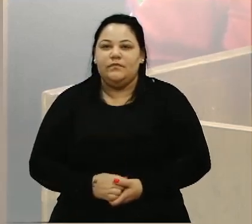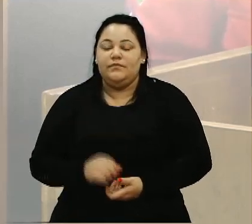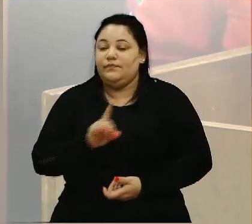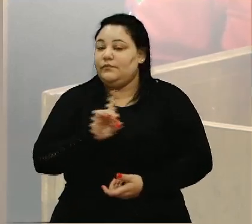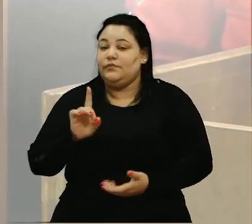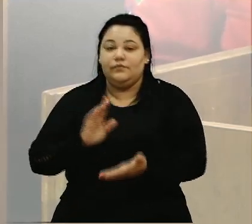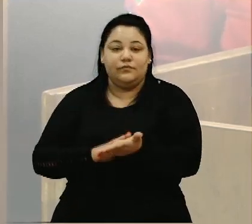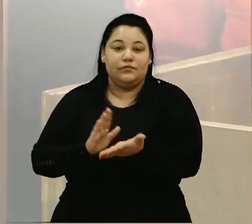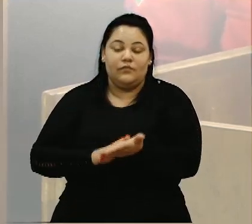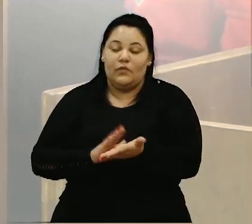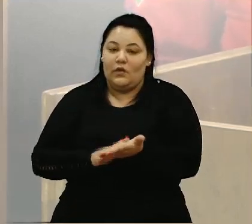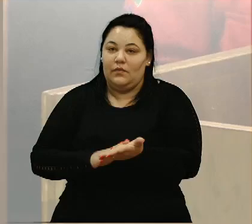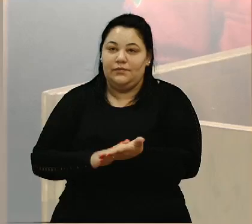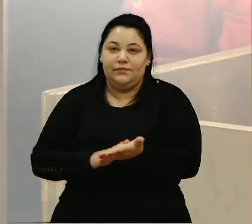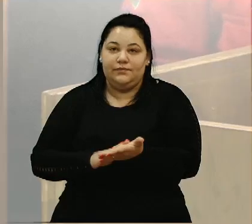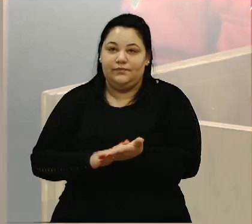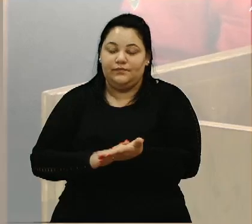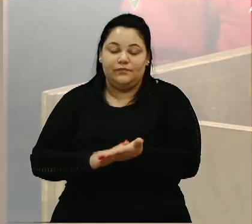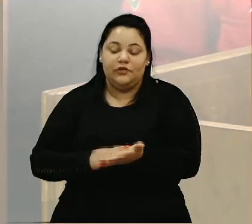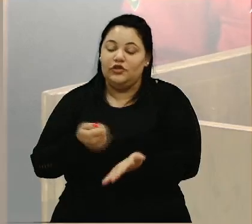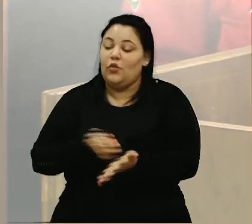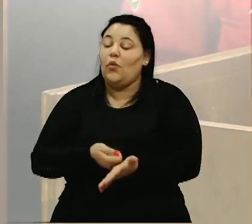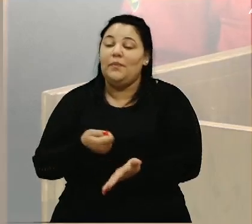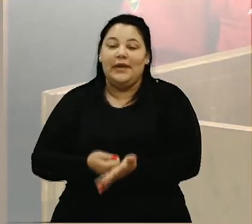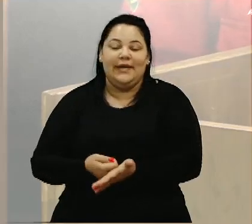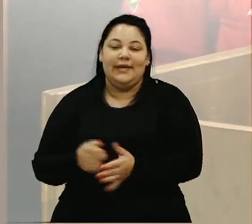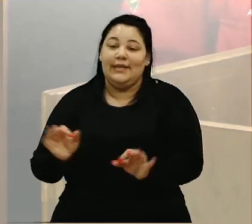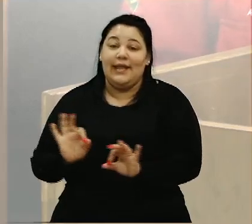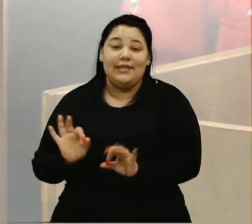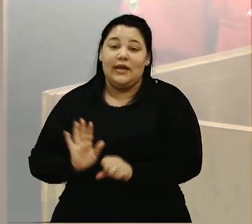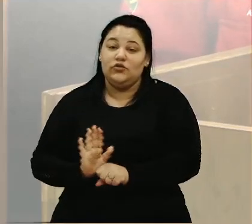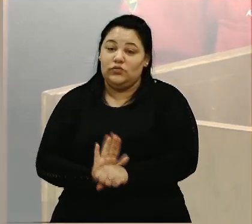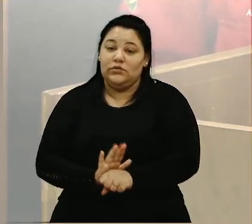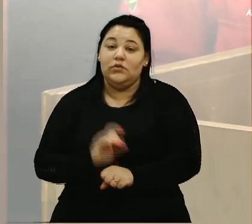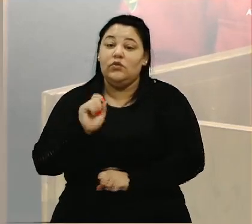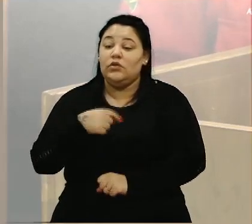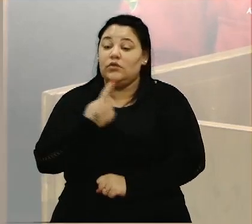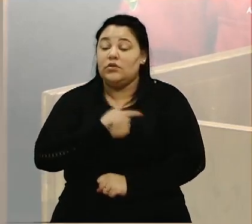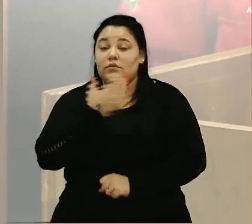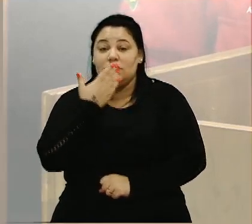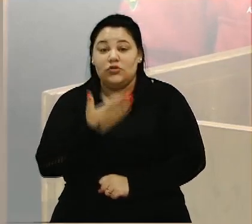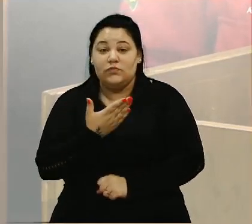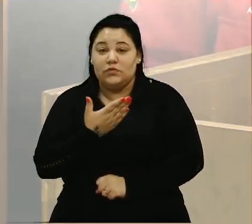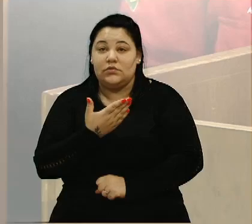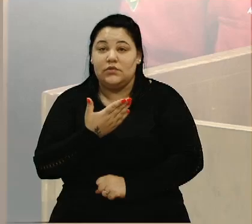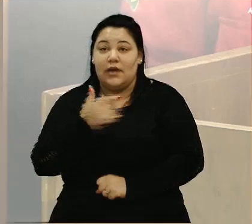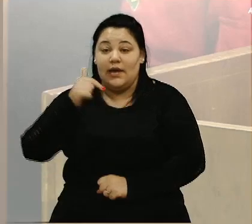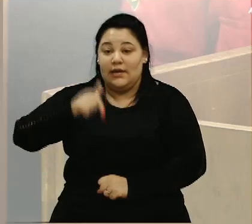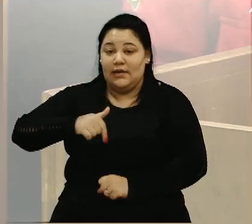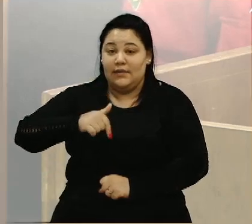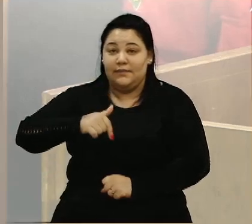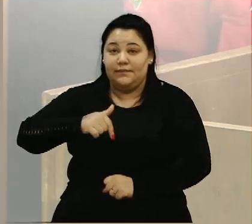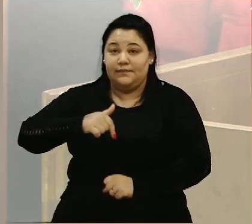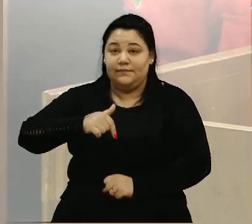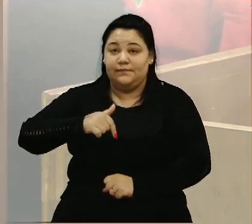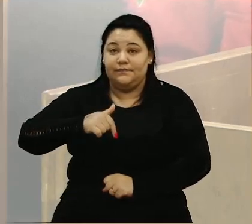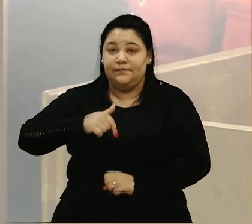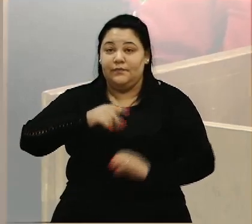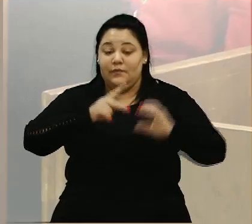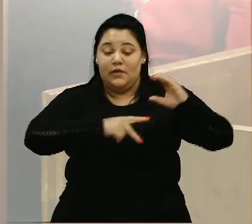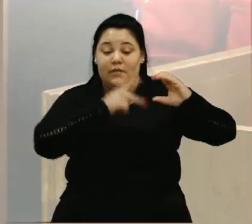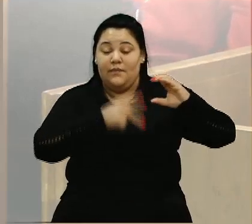ajuda e a gente não pressiona ninguém a nos ajudar. O que a gente pede para essa casa é que nos reconheça como